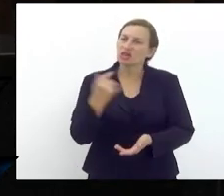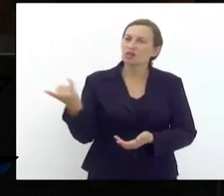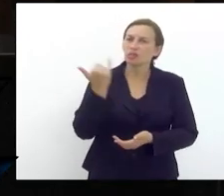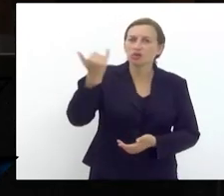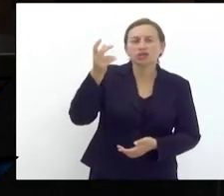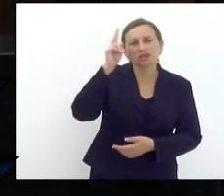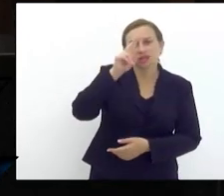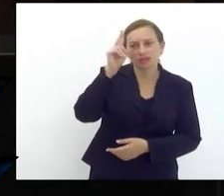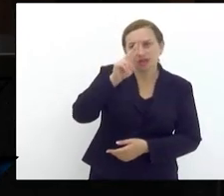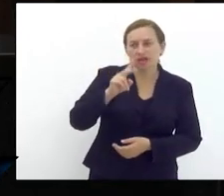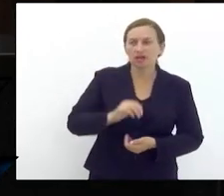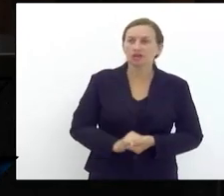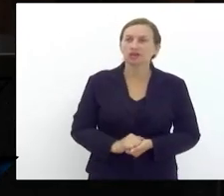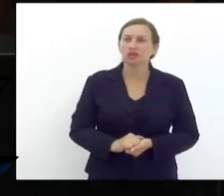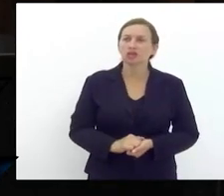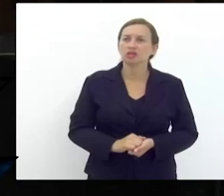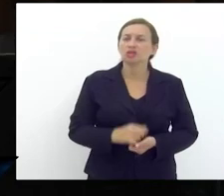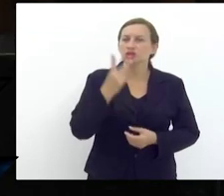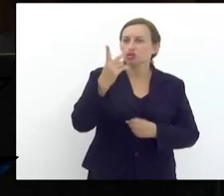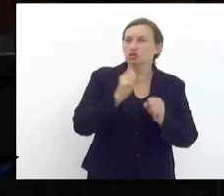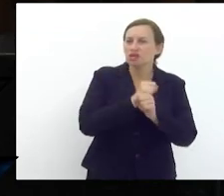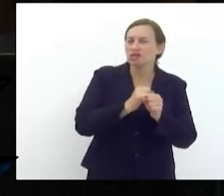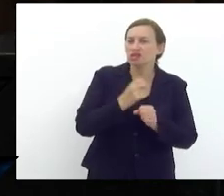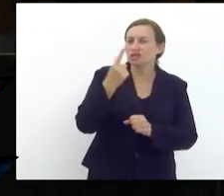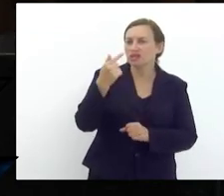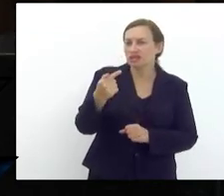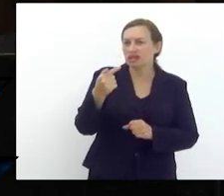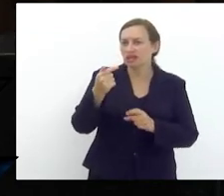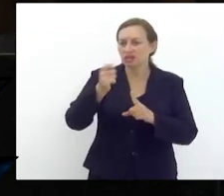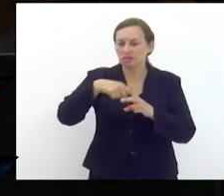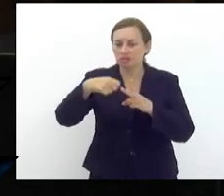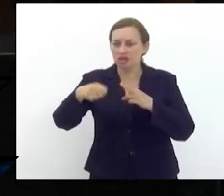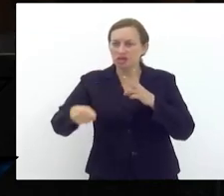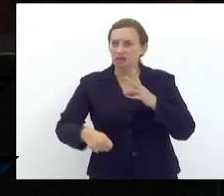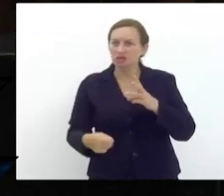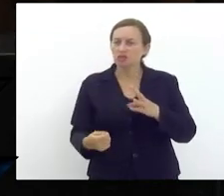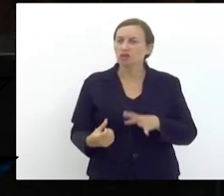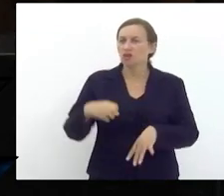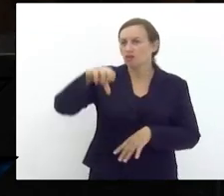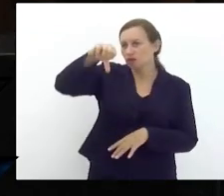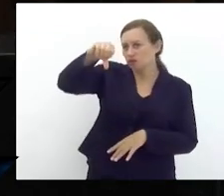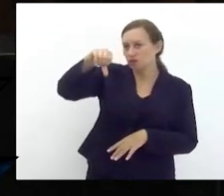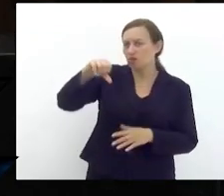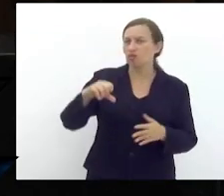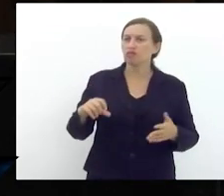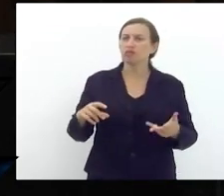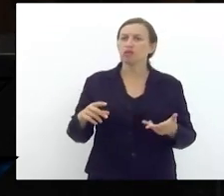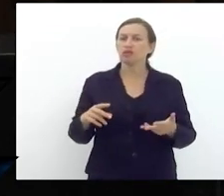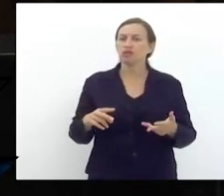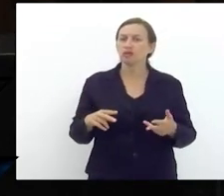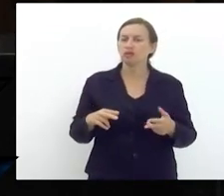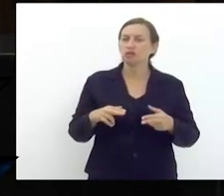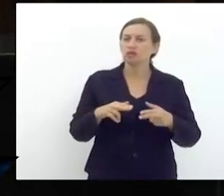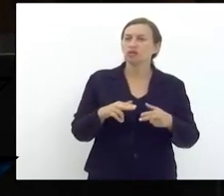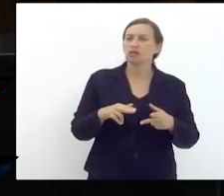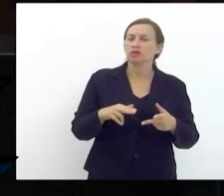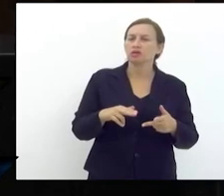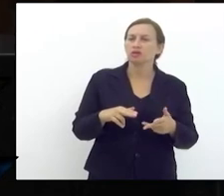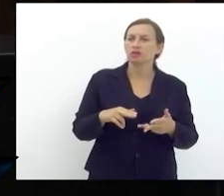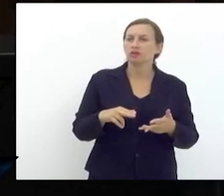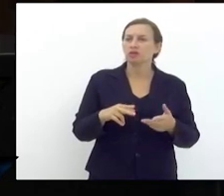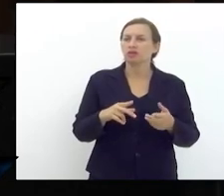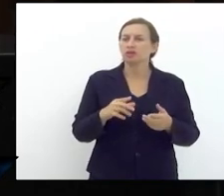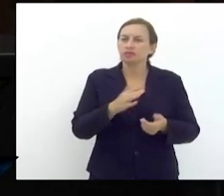lembrar que em dois anos e sete meses foram nove episódios de racismo e ainda